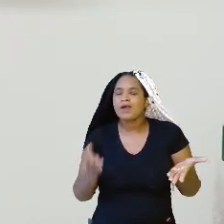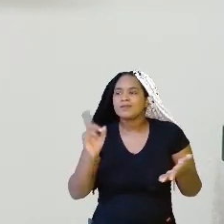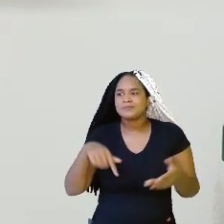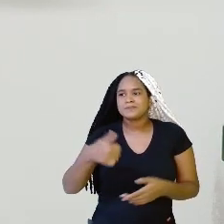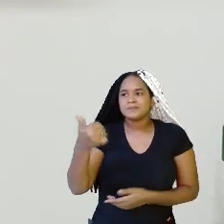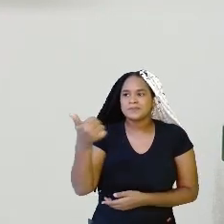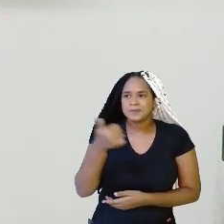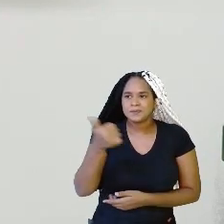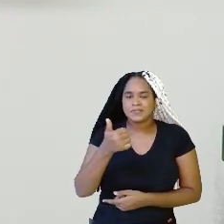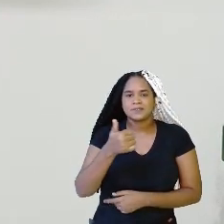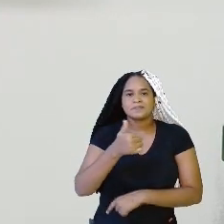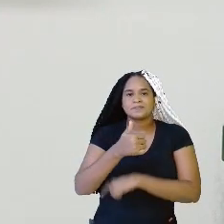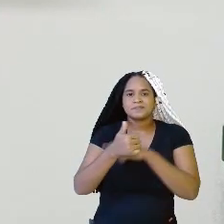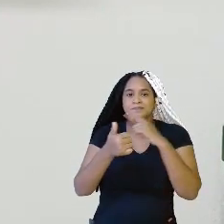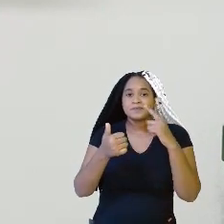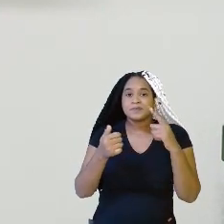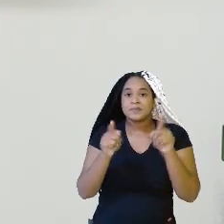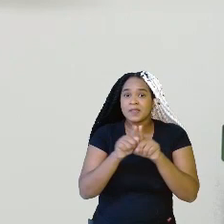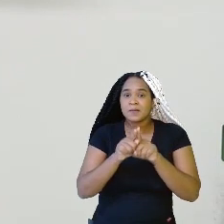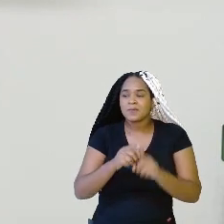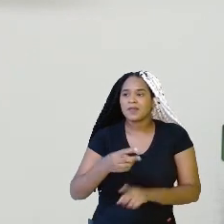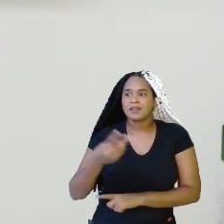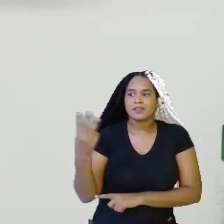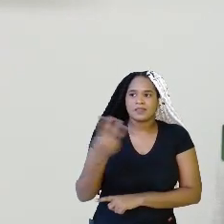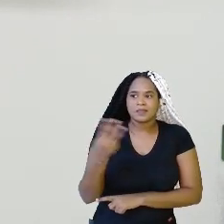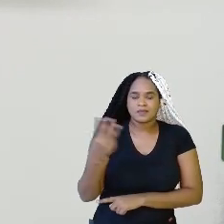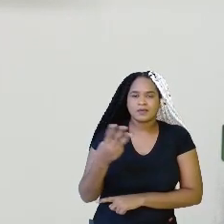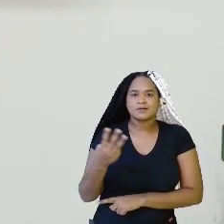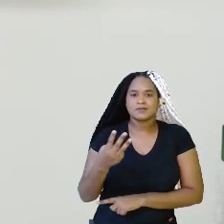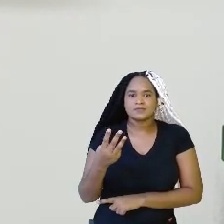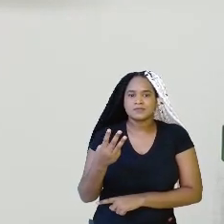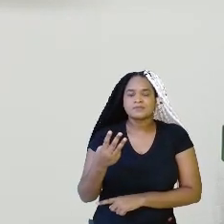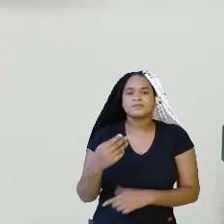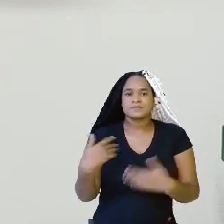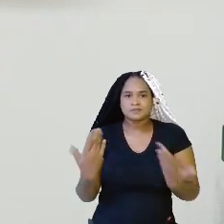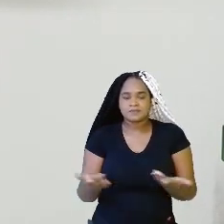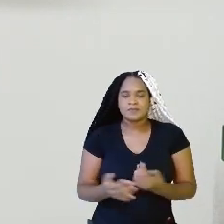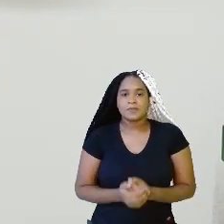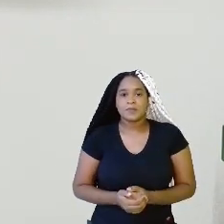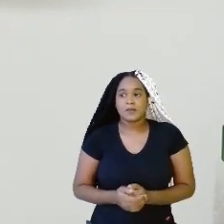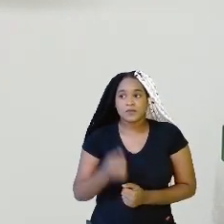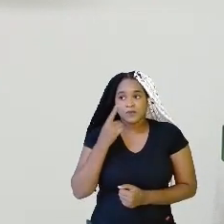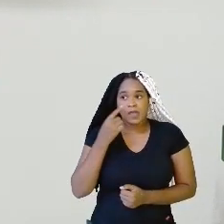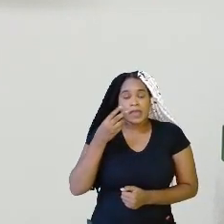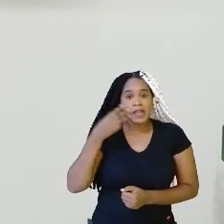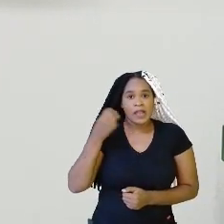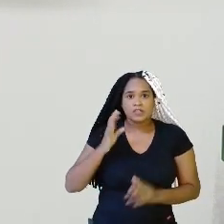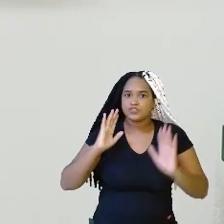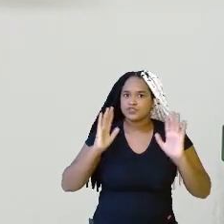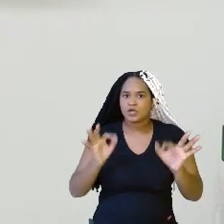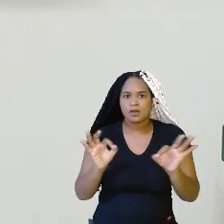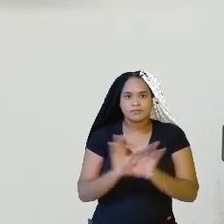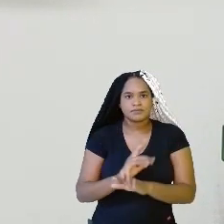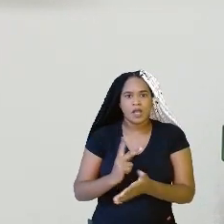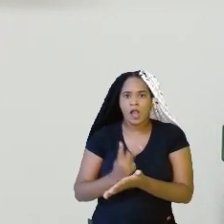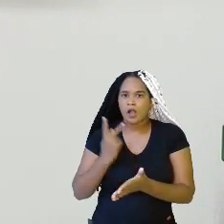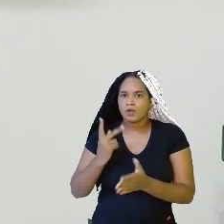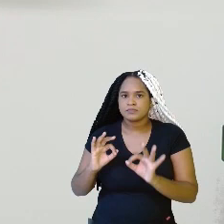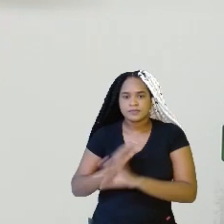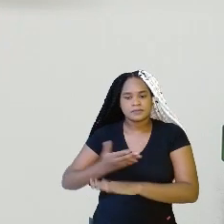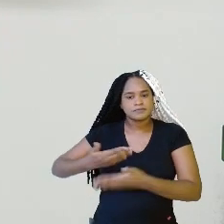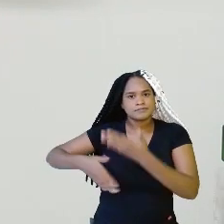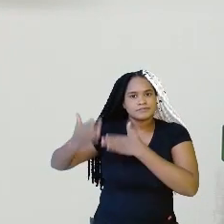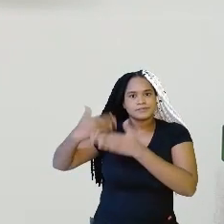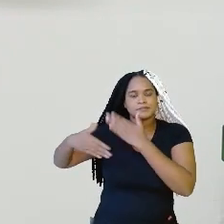fruta e Patrícia estuda todos os dias. No caso do gato de João, ele já bebeu, então está